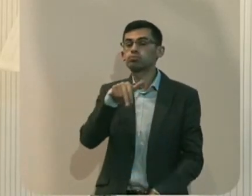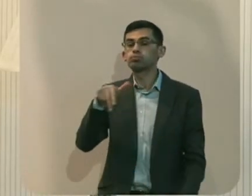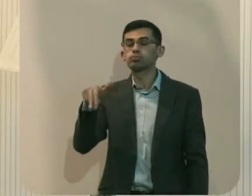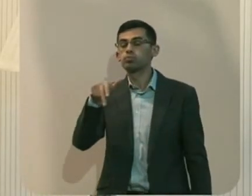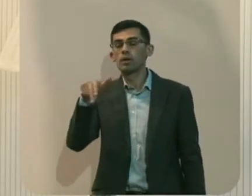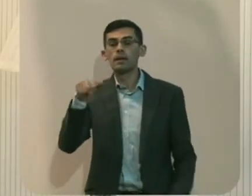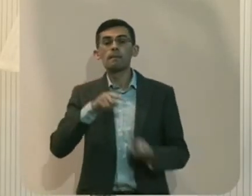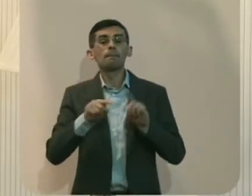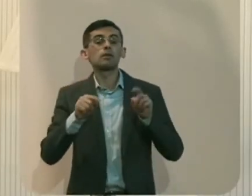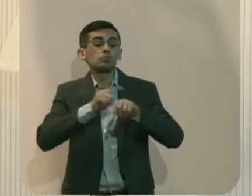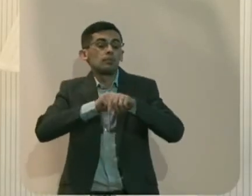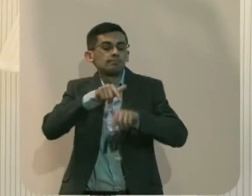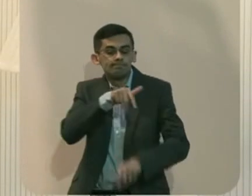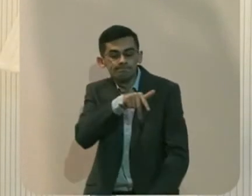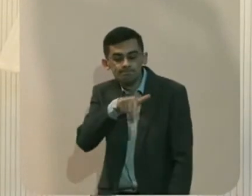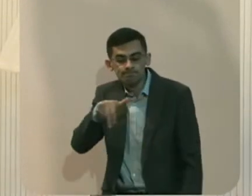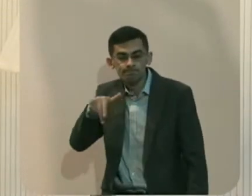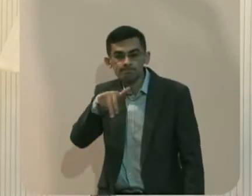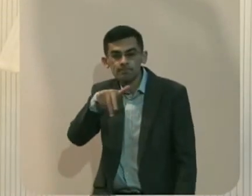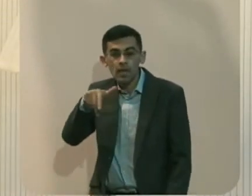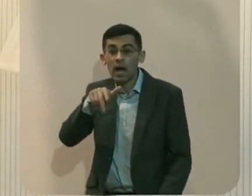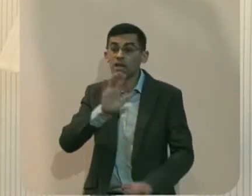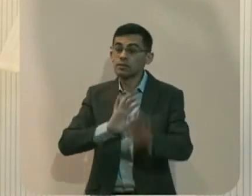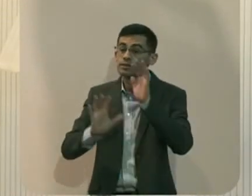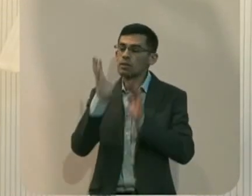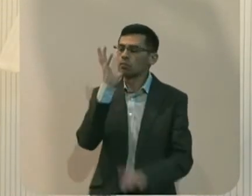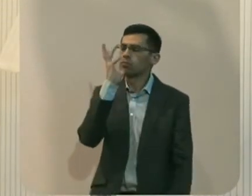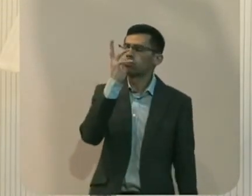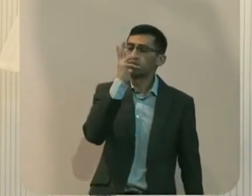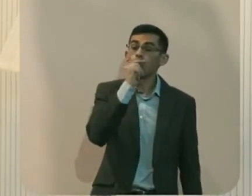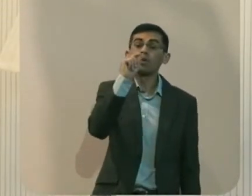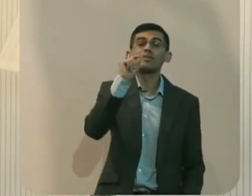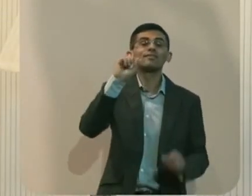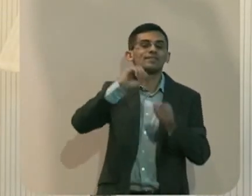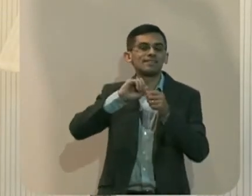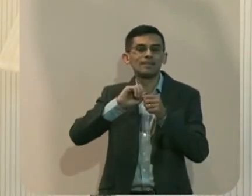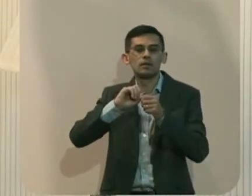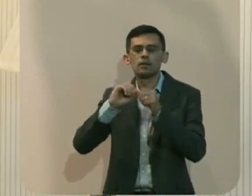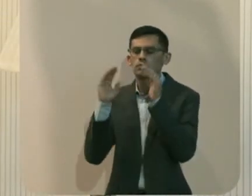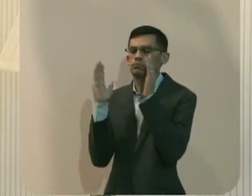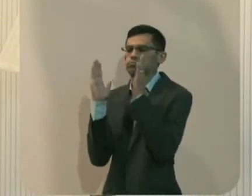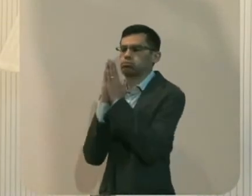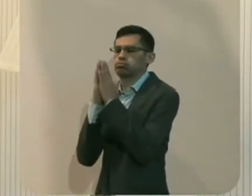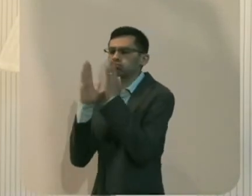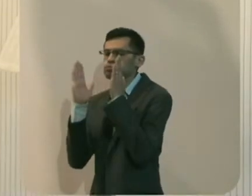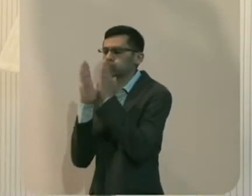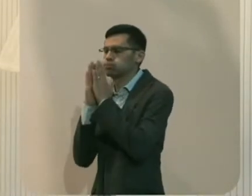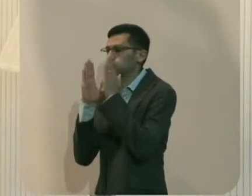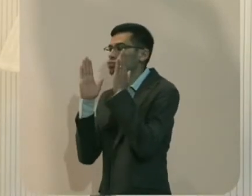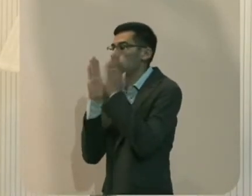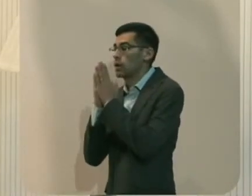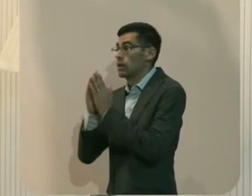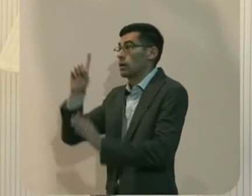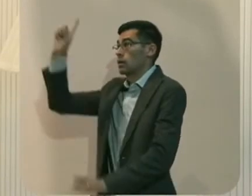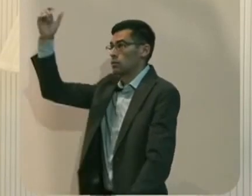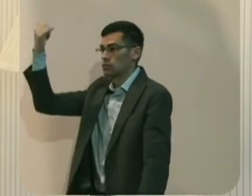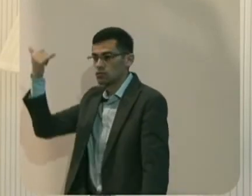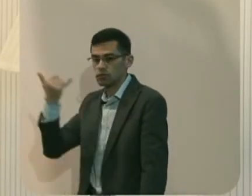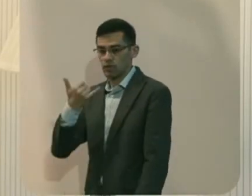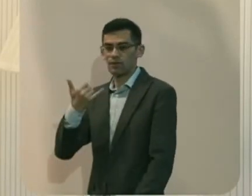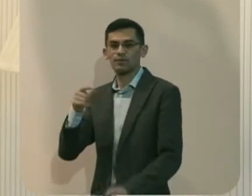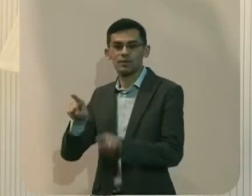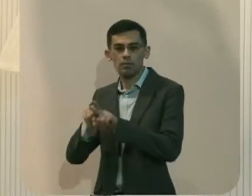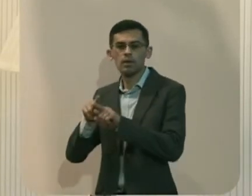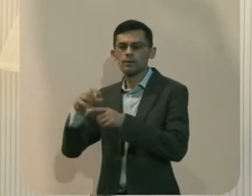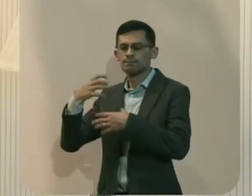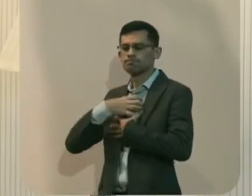E naquelas caminhadas, às vezes longas, ele ia falar com Deus. E Deus falava com ele. E à medida em